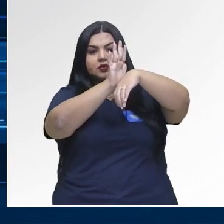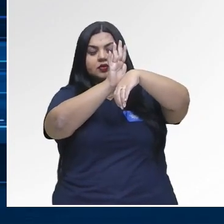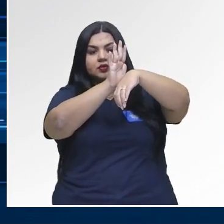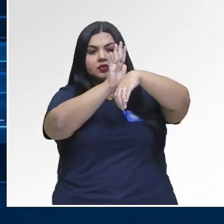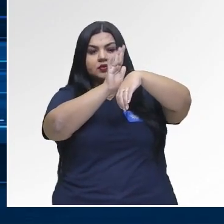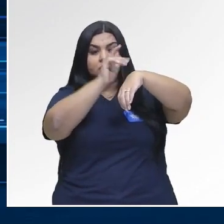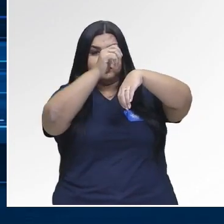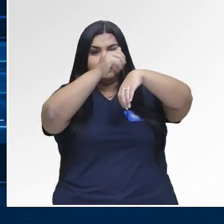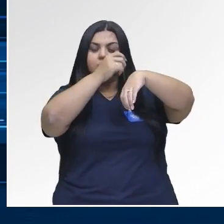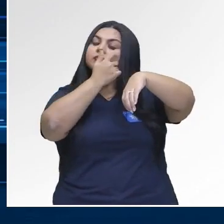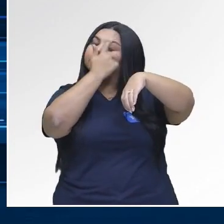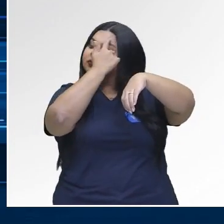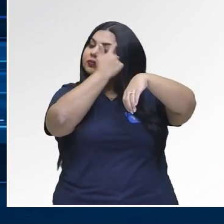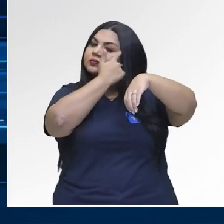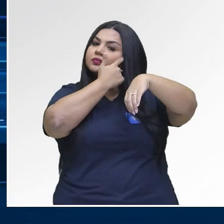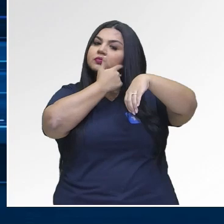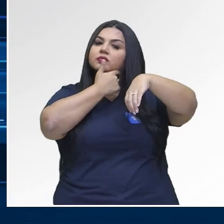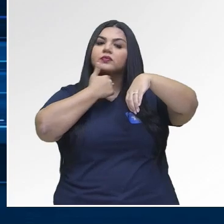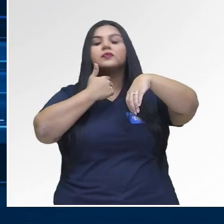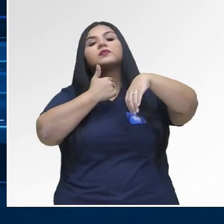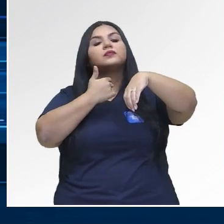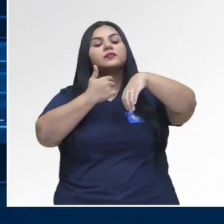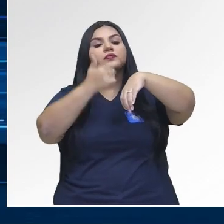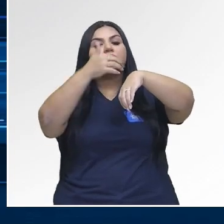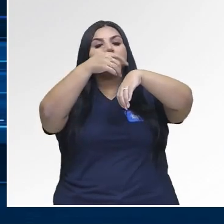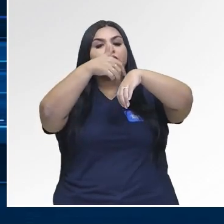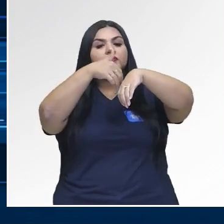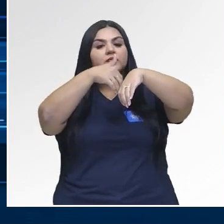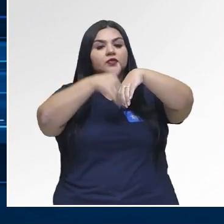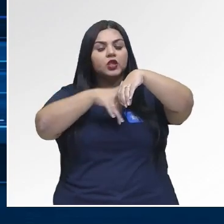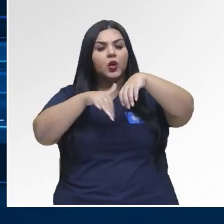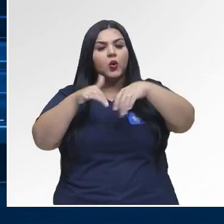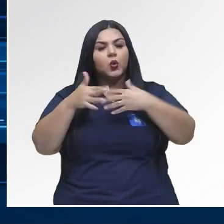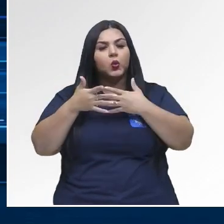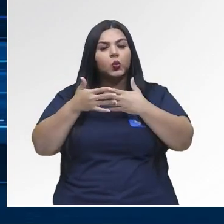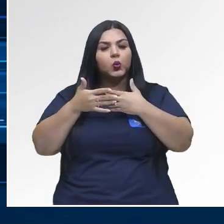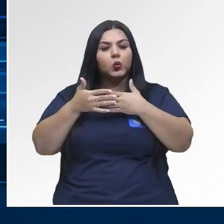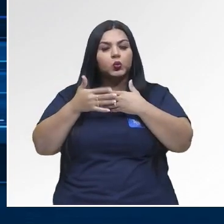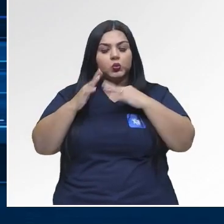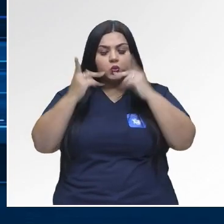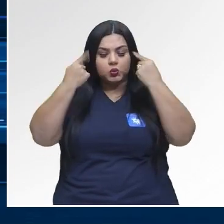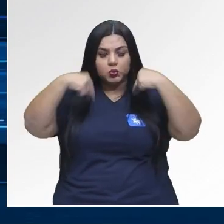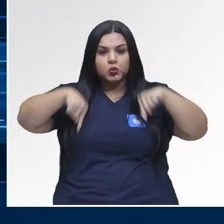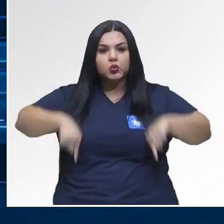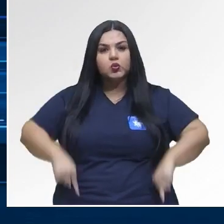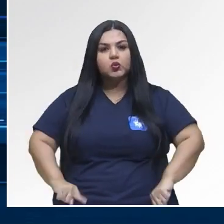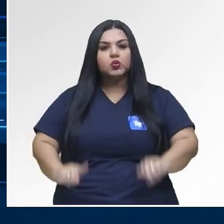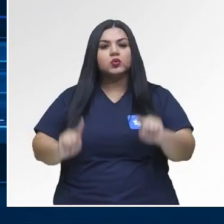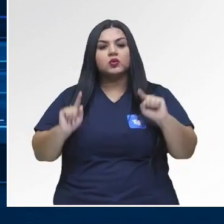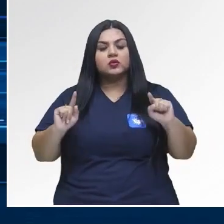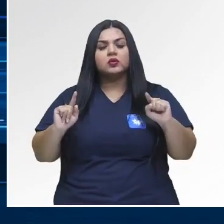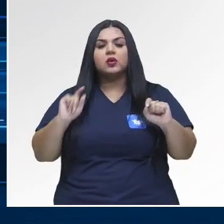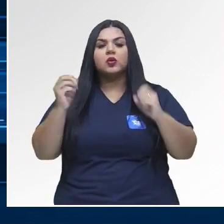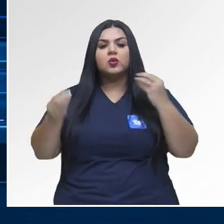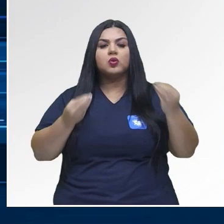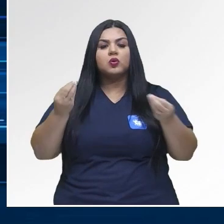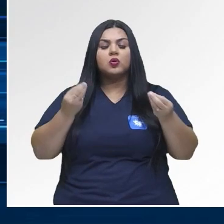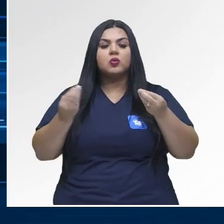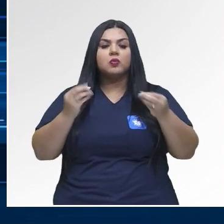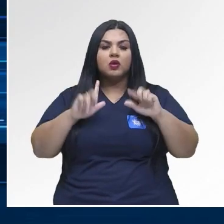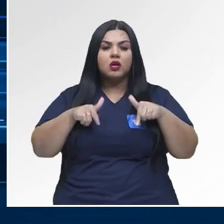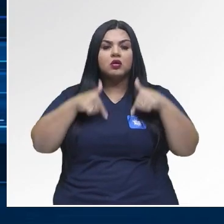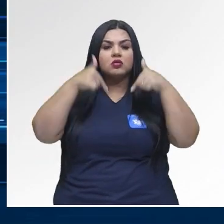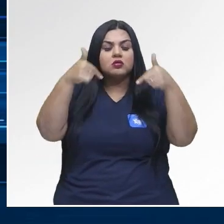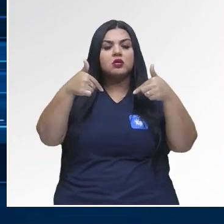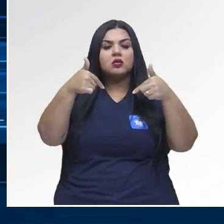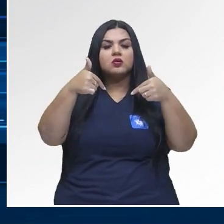o tecido onde estão as células, todos os tecidos, tá, do nosso corpo. E aí, como atividade celular,